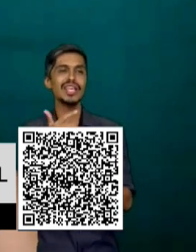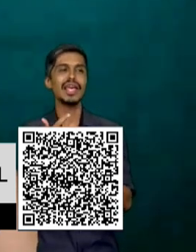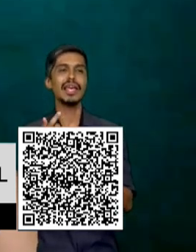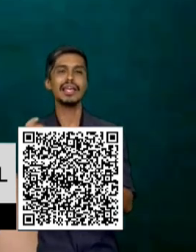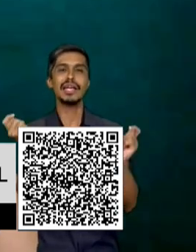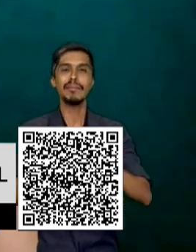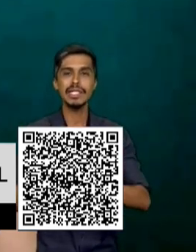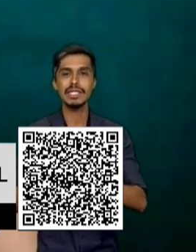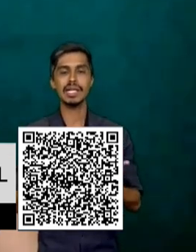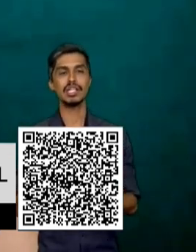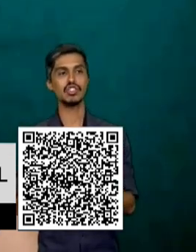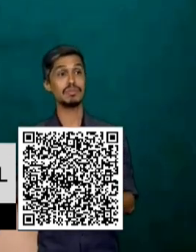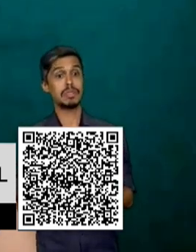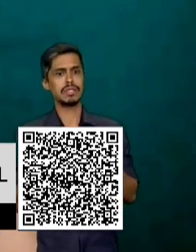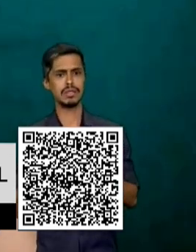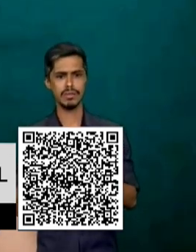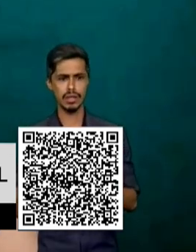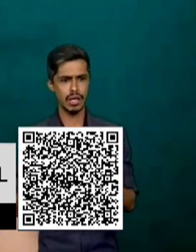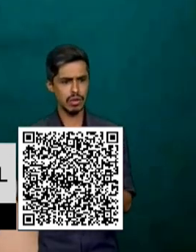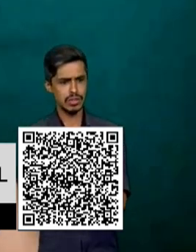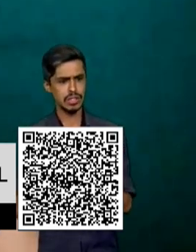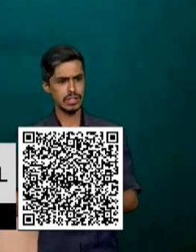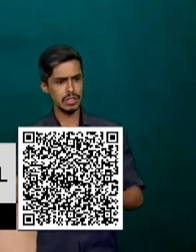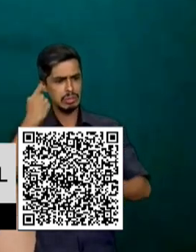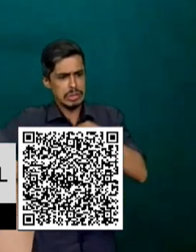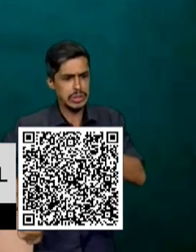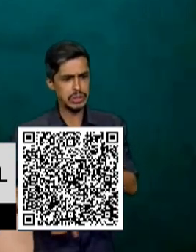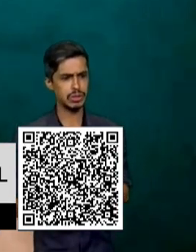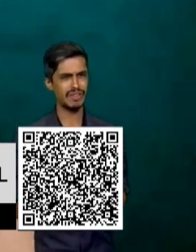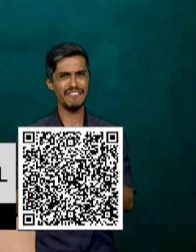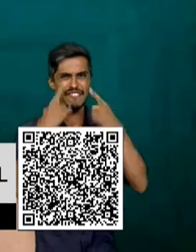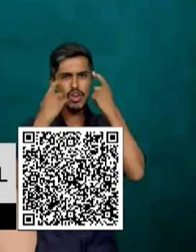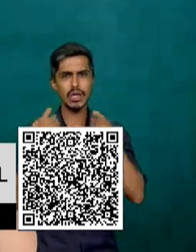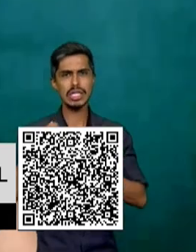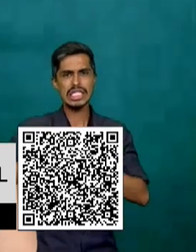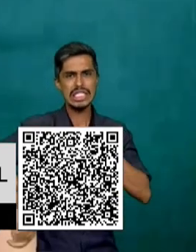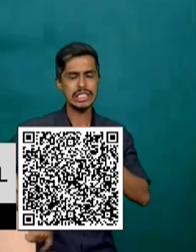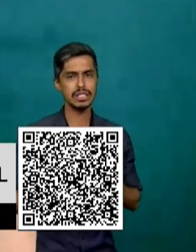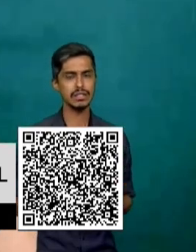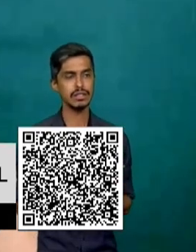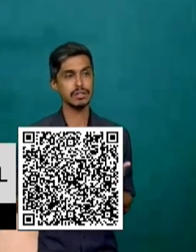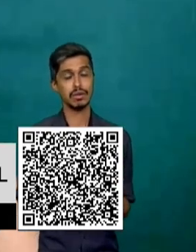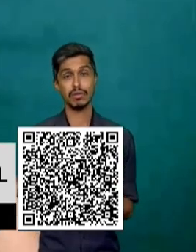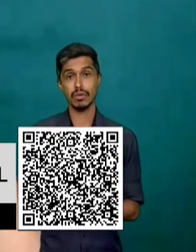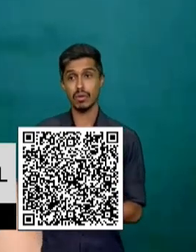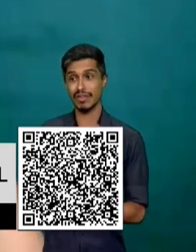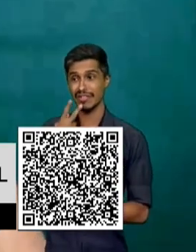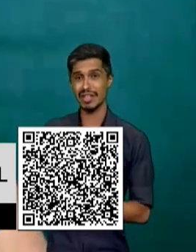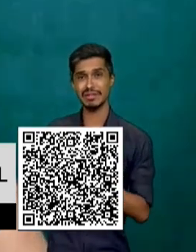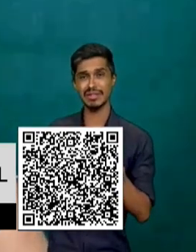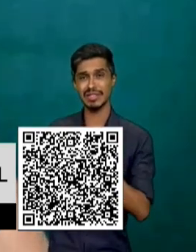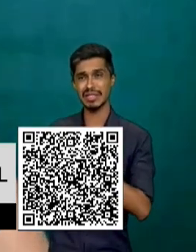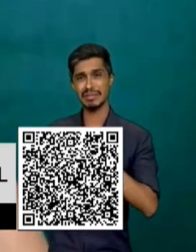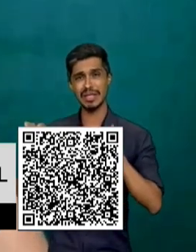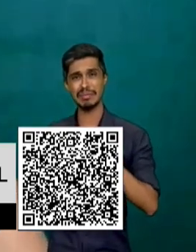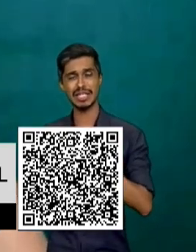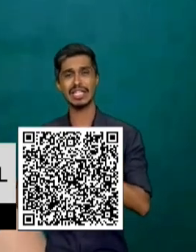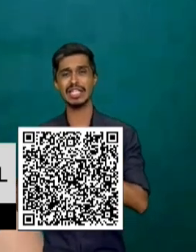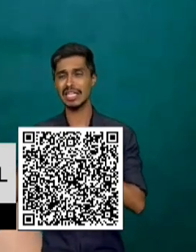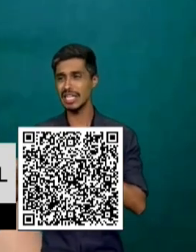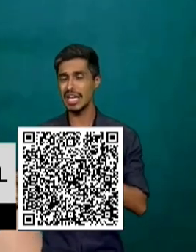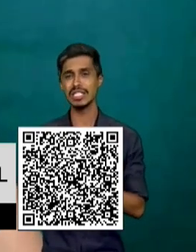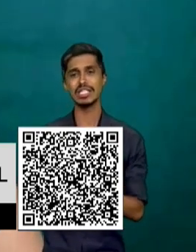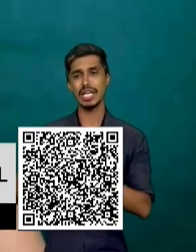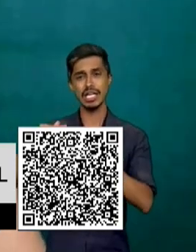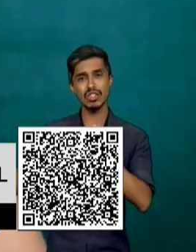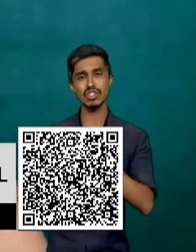né, para perceber que estão diante de uma violência sexual. E a gente também está lidando com crianças, né, com menores de idade,